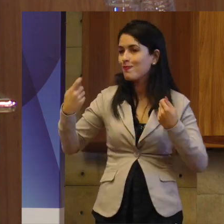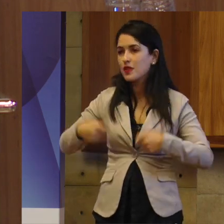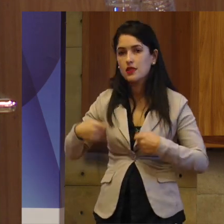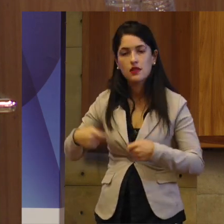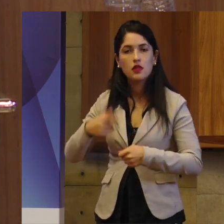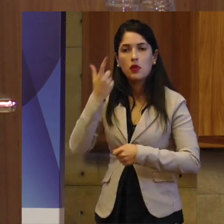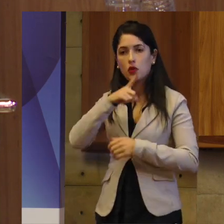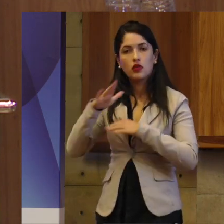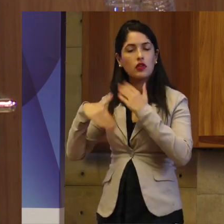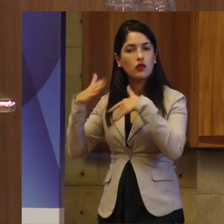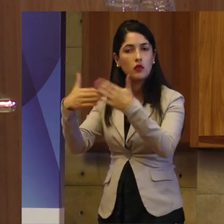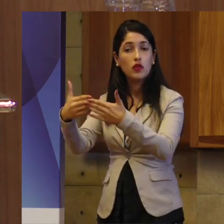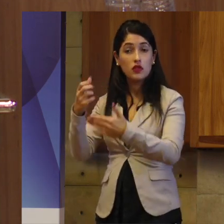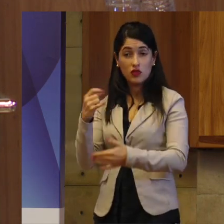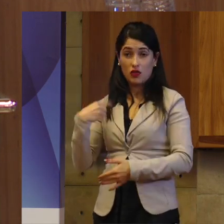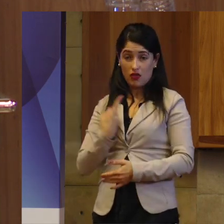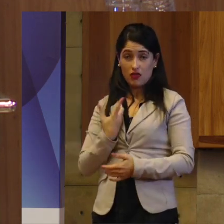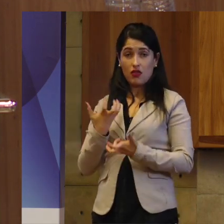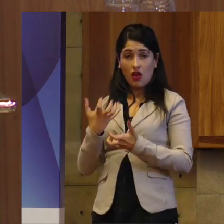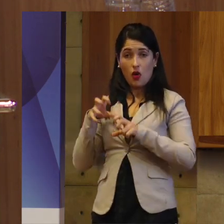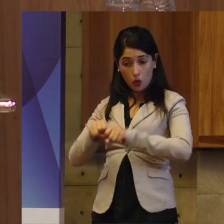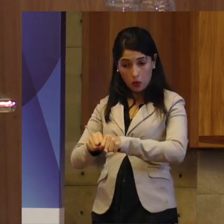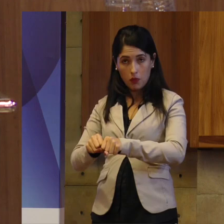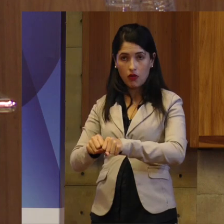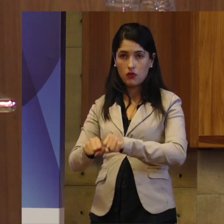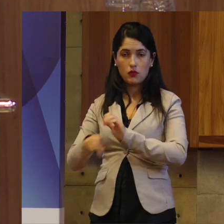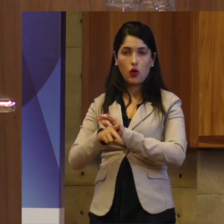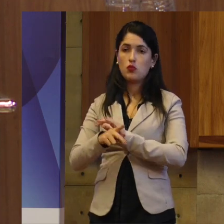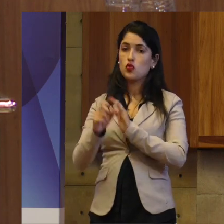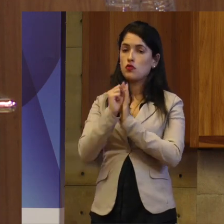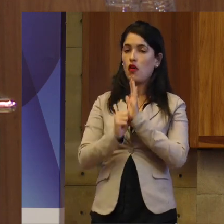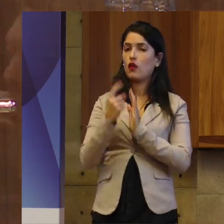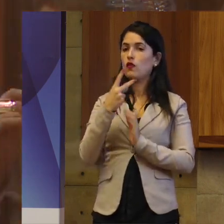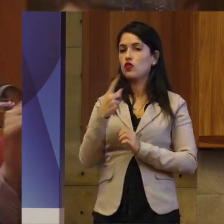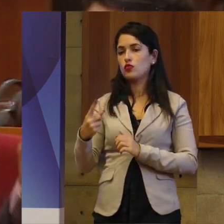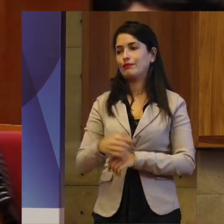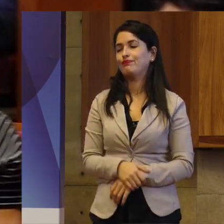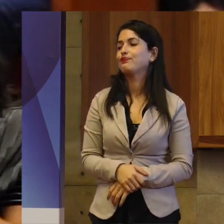desenvolvimento, se nós quisermos ocupar o espaço que é natural para nós no século XXI. Muito obrigado.